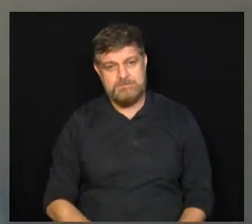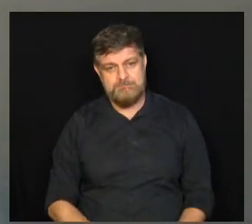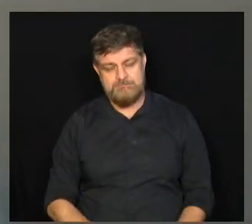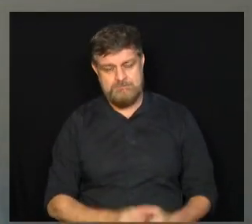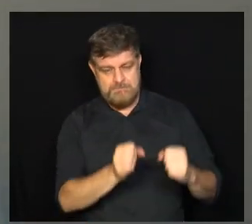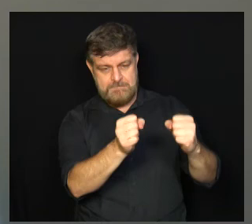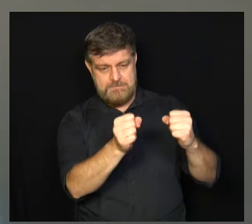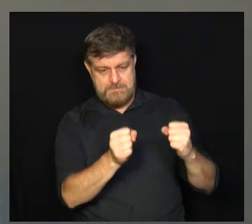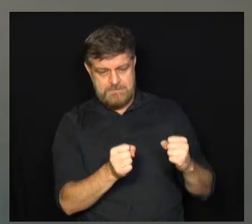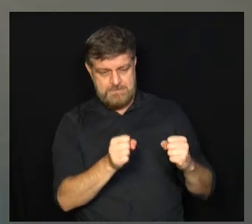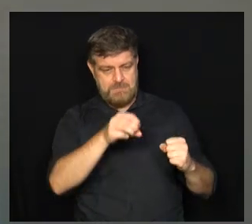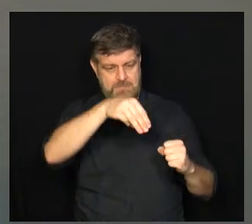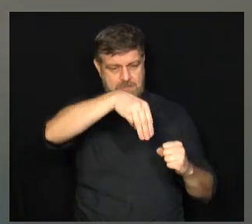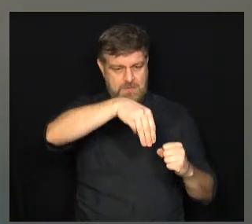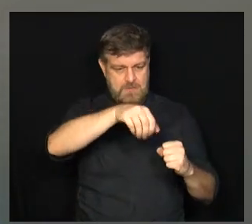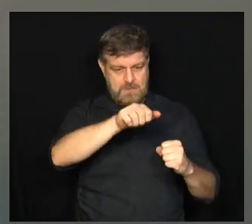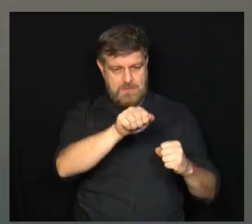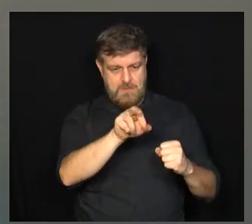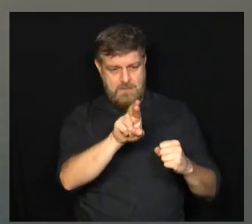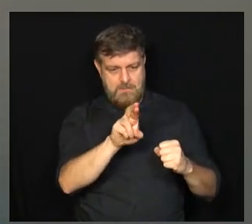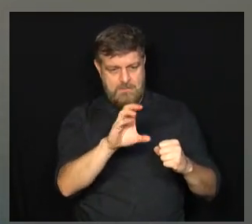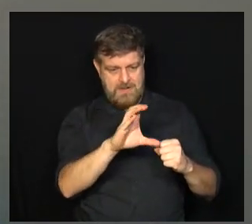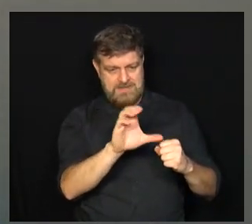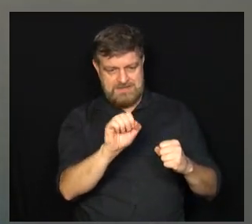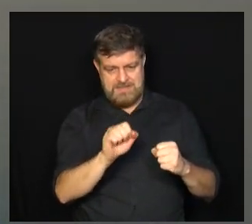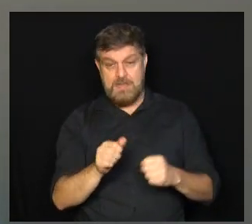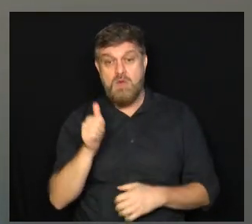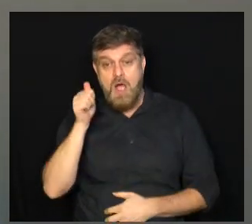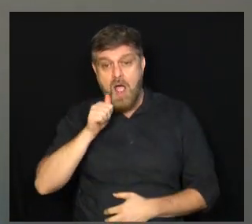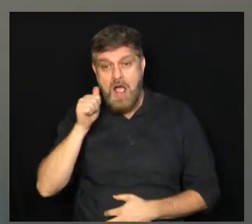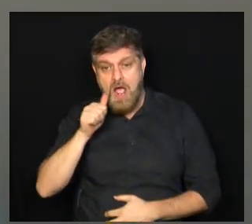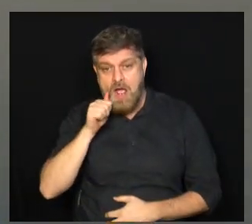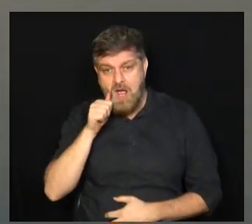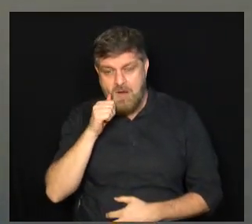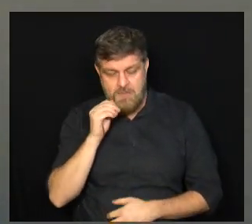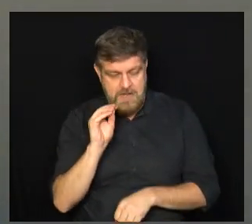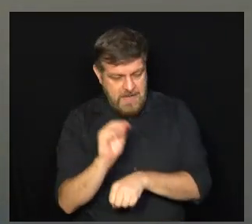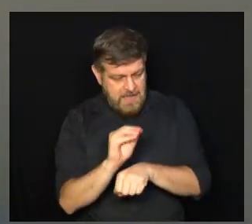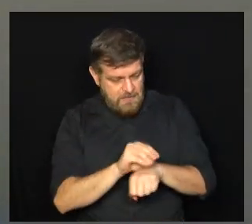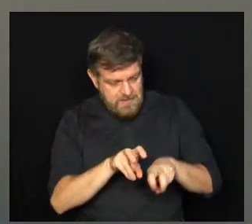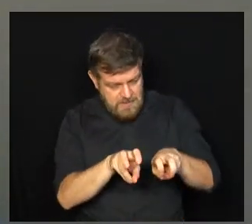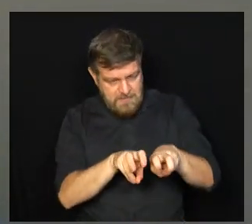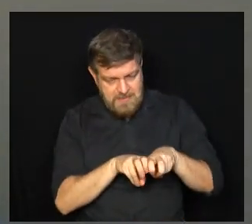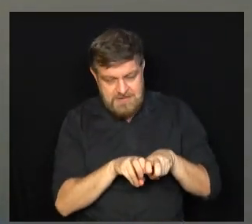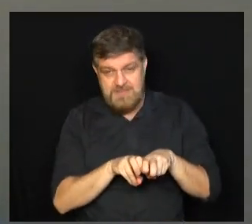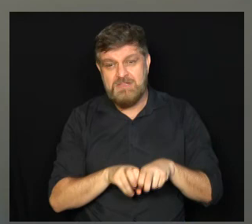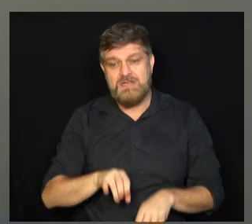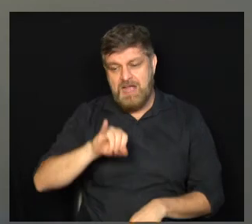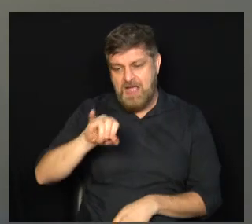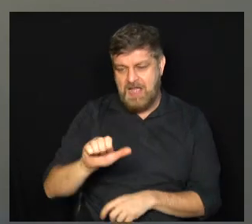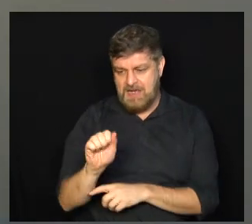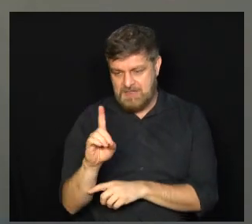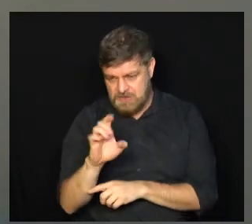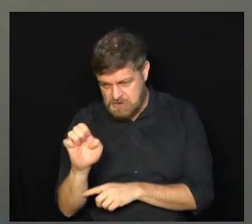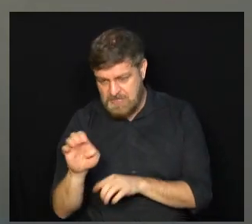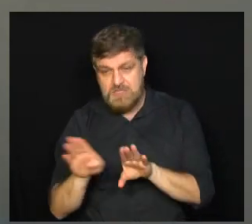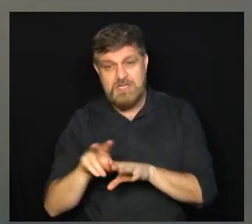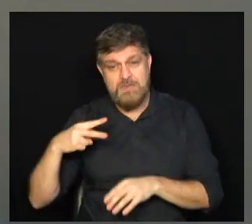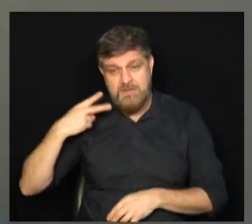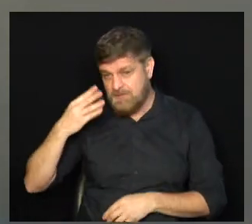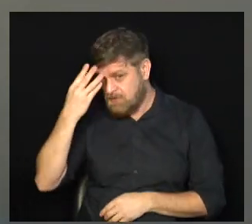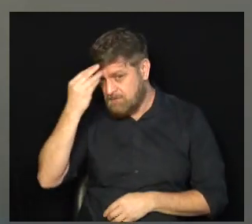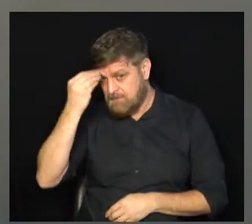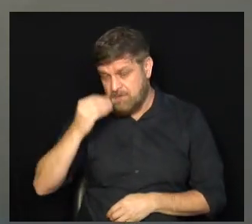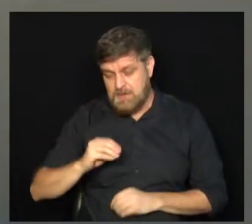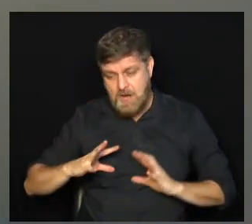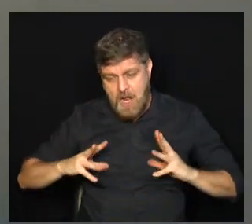comandante Marcelo, da comissária de voo Jade Aquina, do vereador Jair da Farmácia e a todo o público